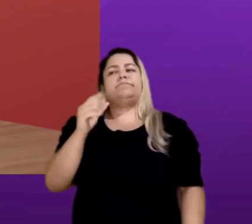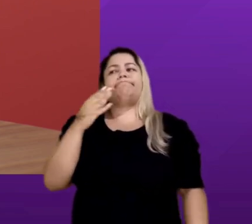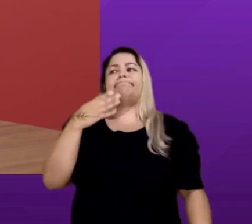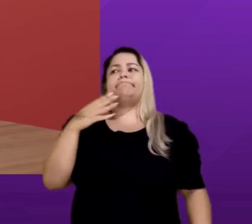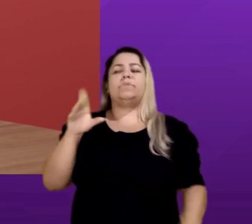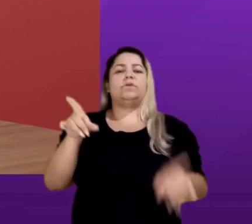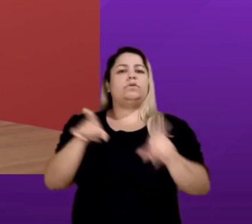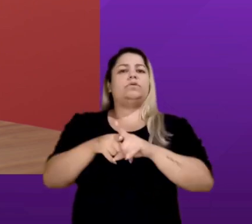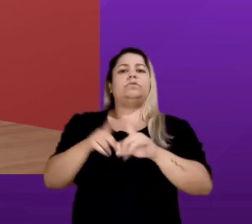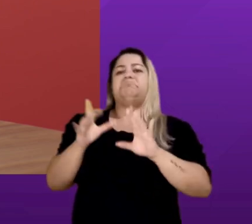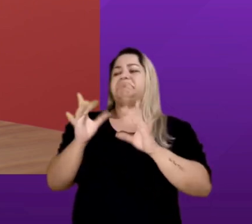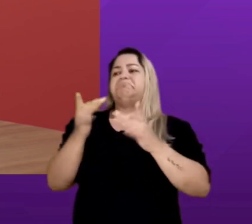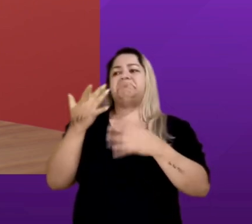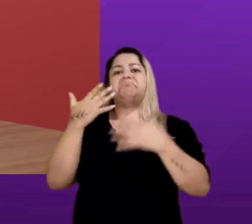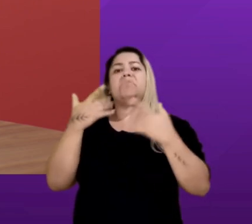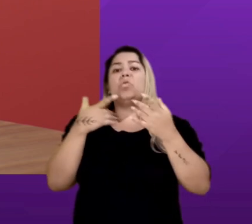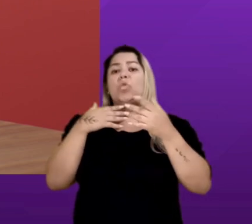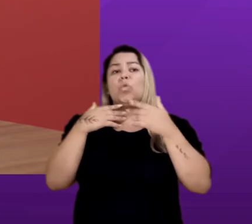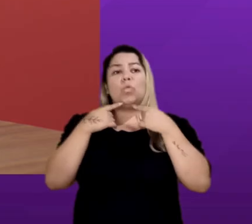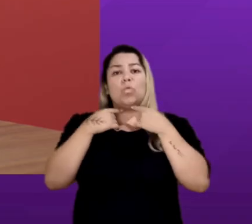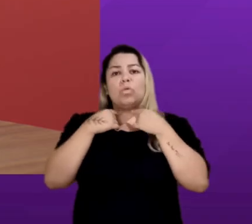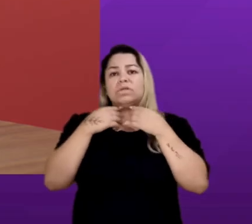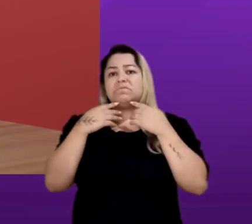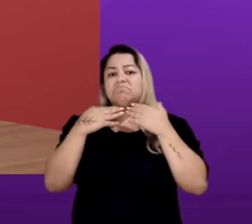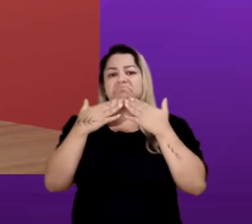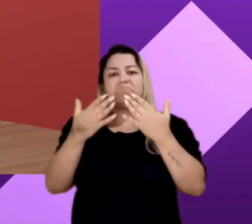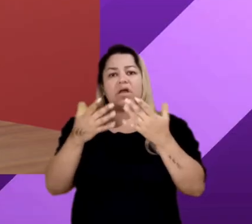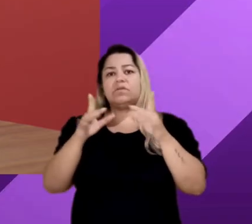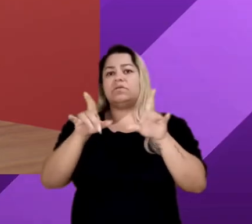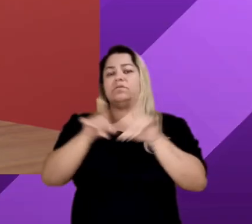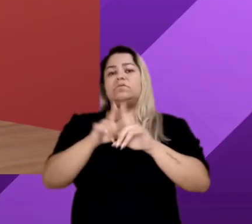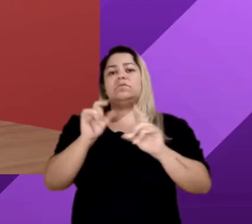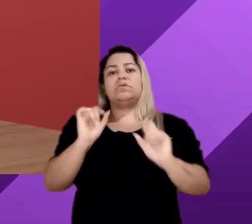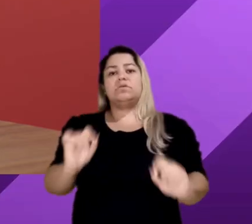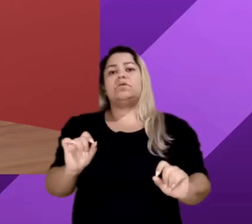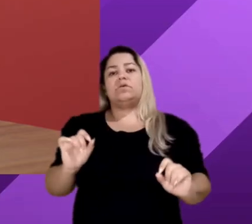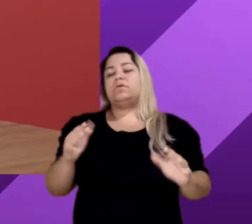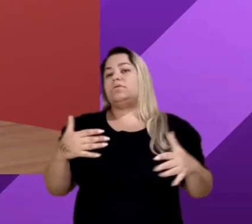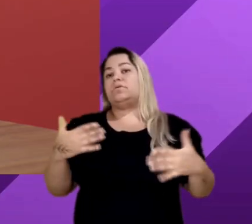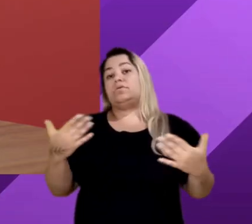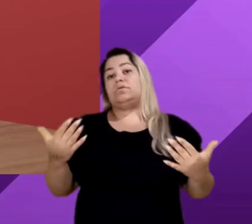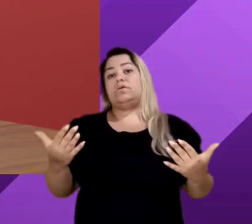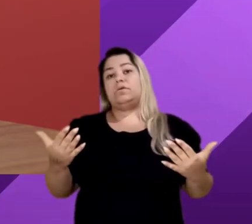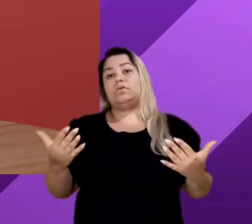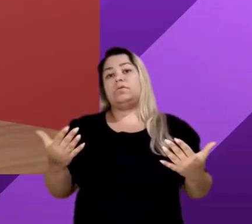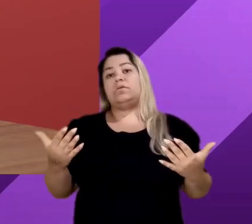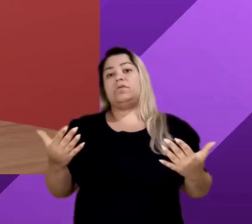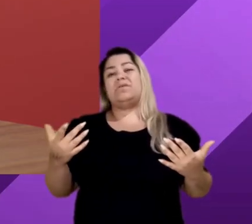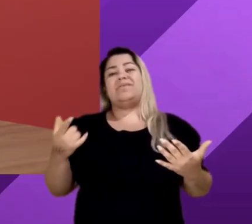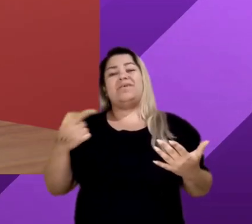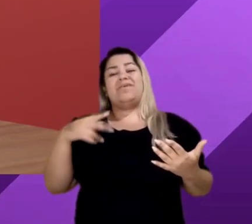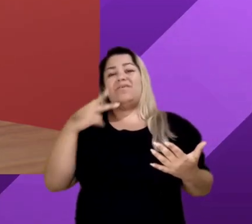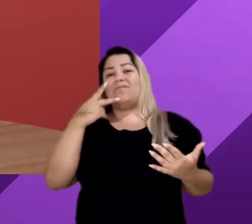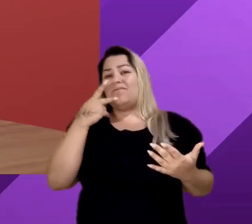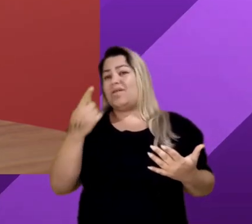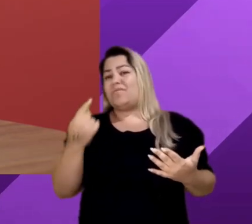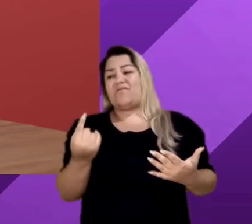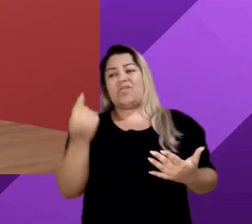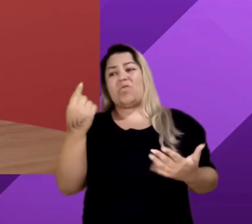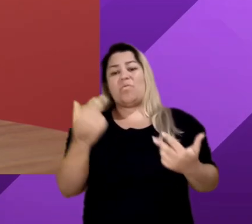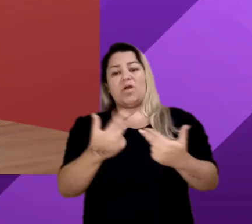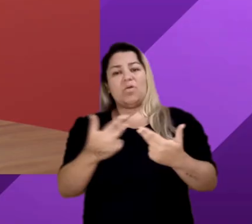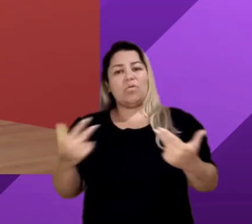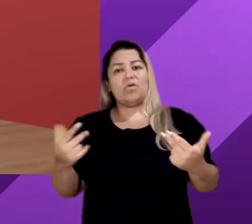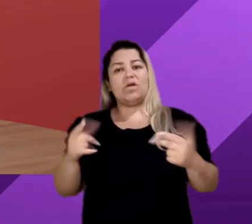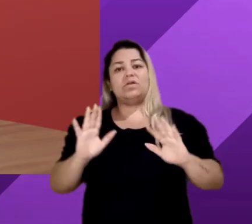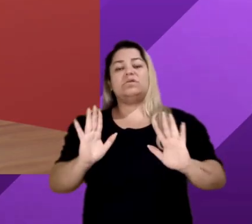argumentação, e aí faz às vezes aquele jogo, é prolixa, arrudeia demais para falar uma coisa, aí depois